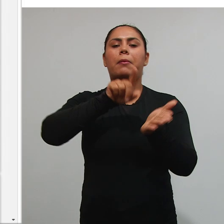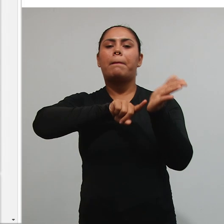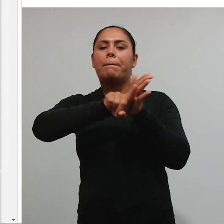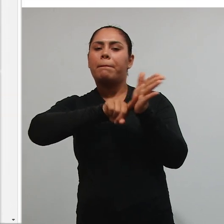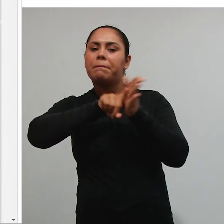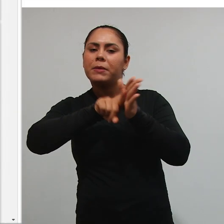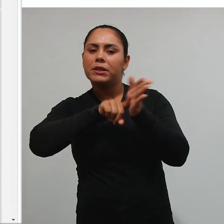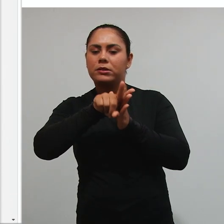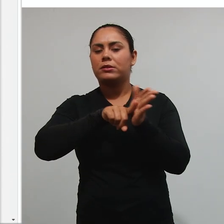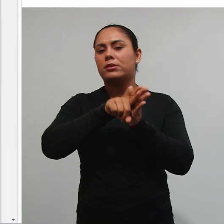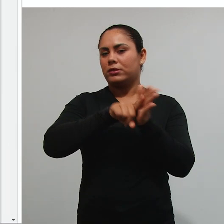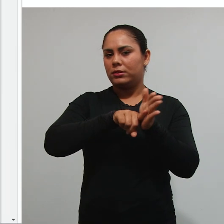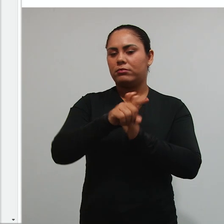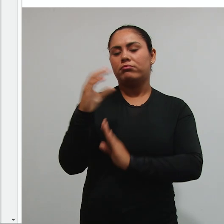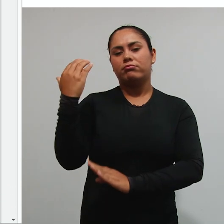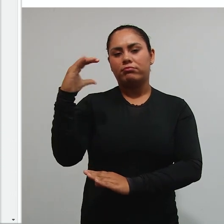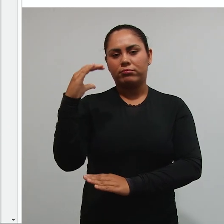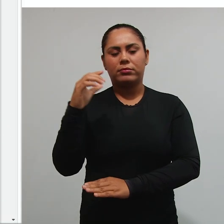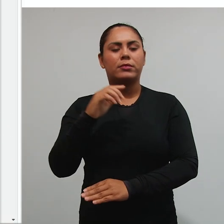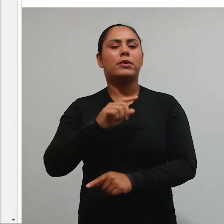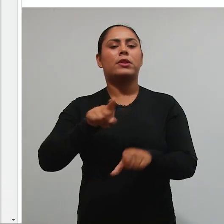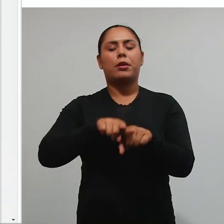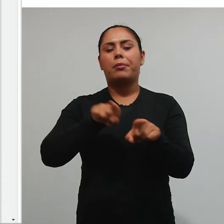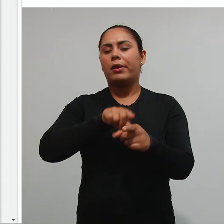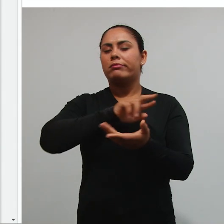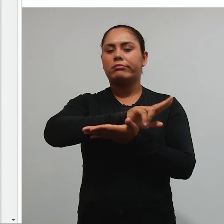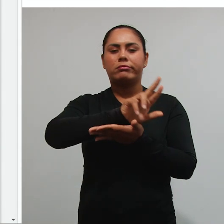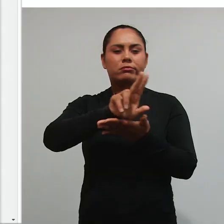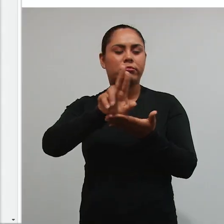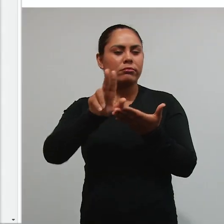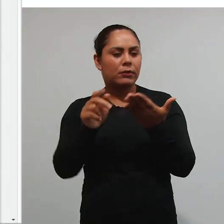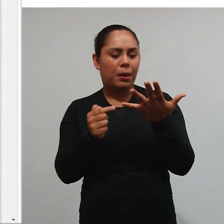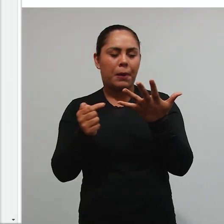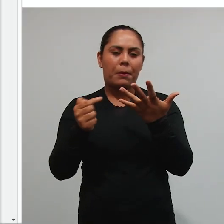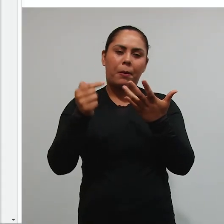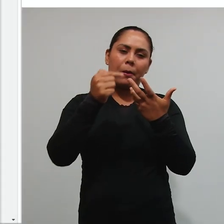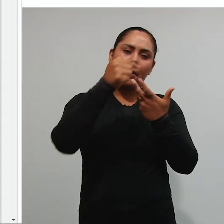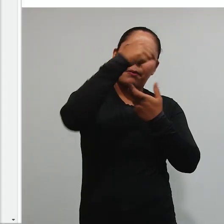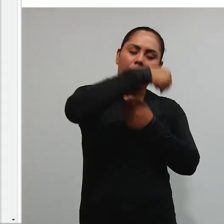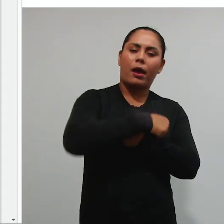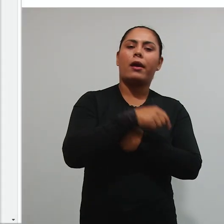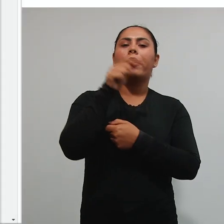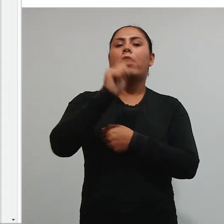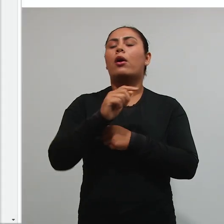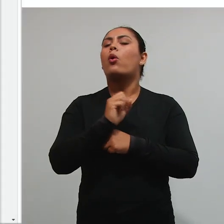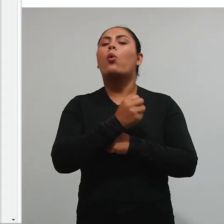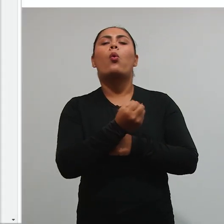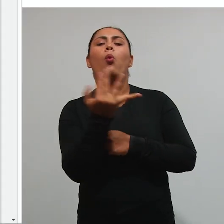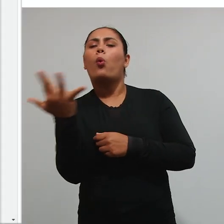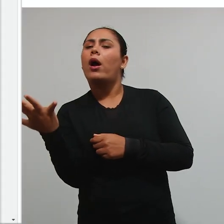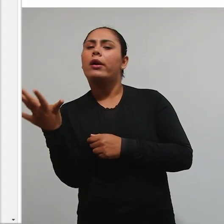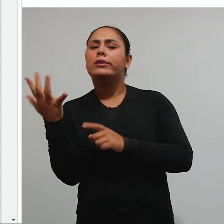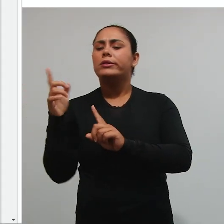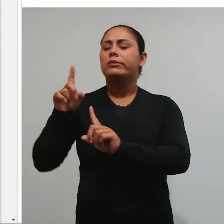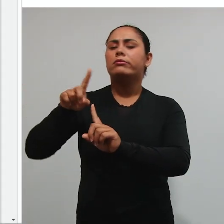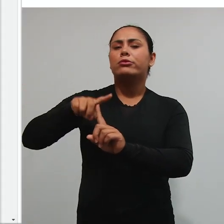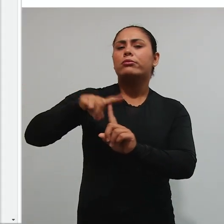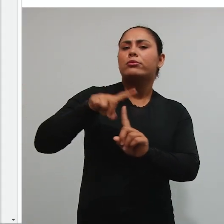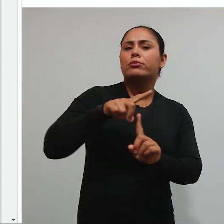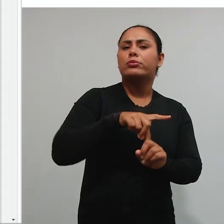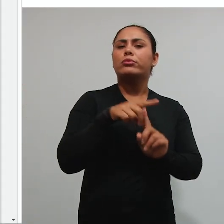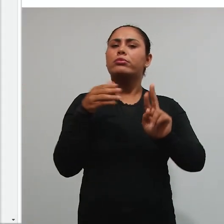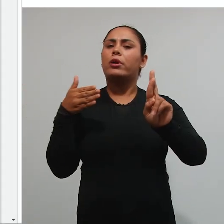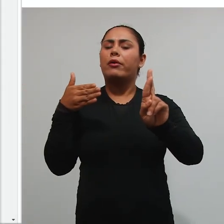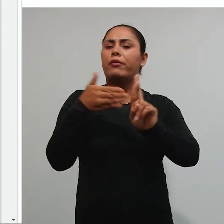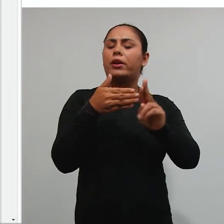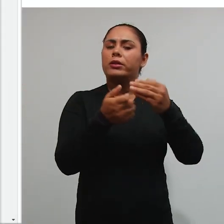pesquisa científica. E aí ela vai trazer esses elementos, depois ela vai trazer quais são os elementos de uma referência. Então,